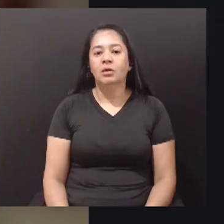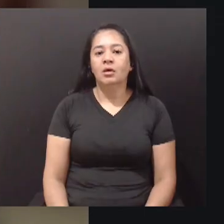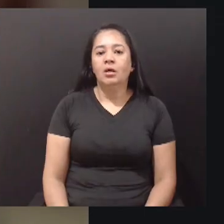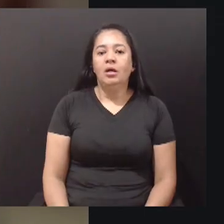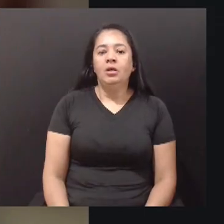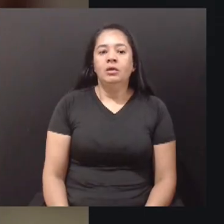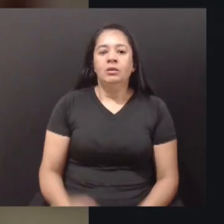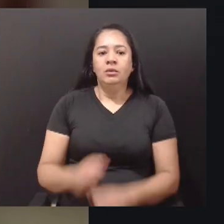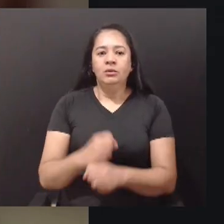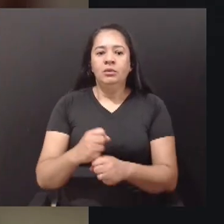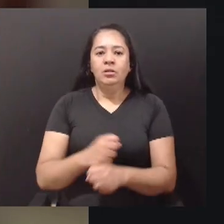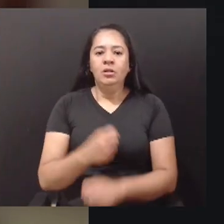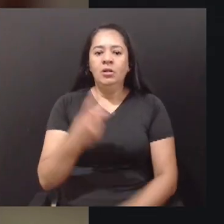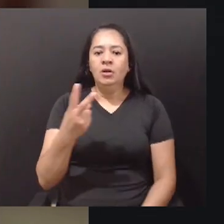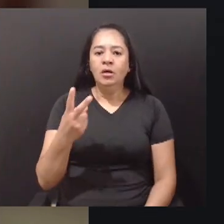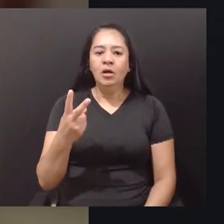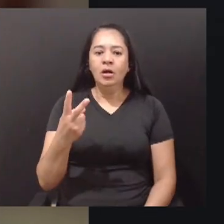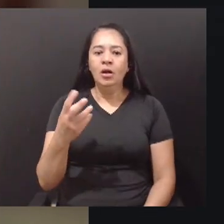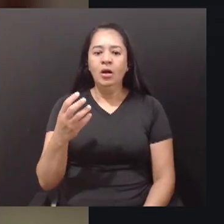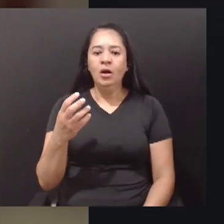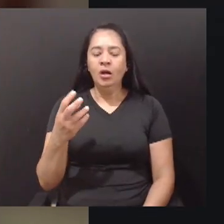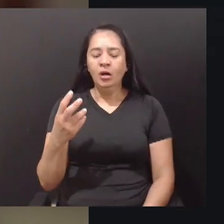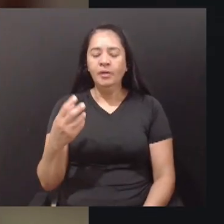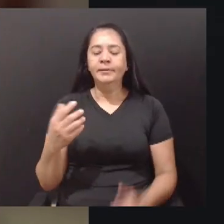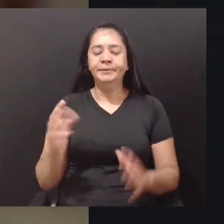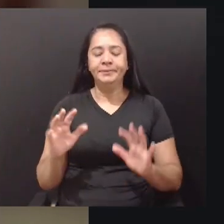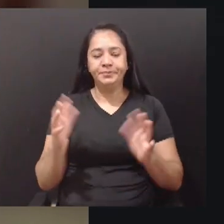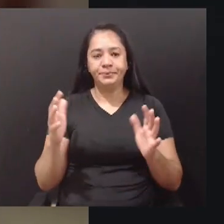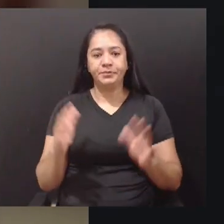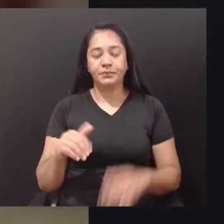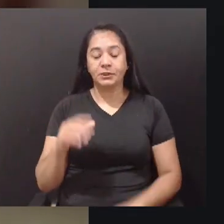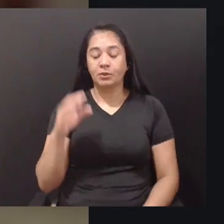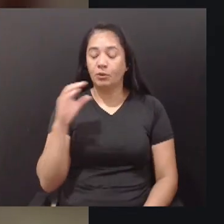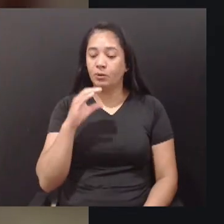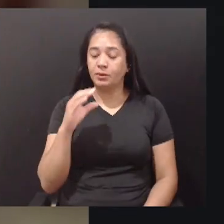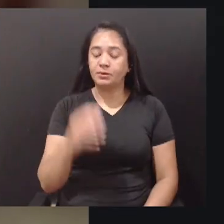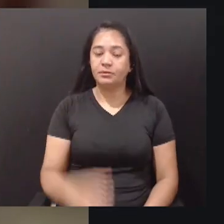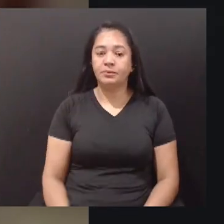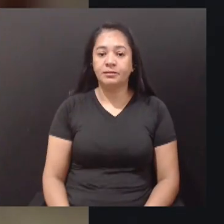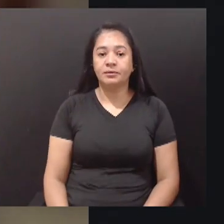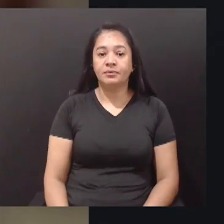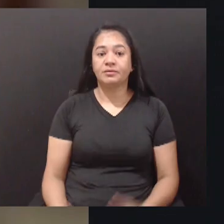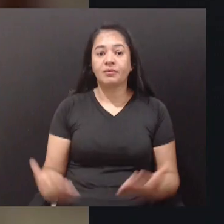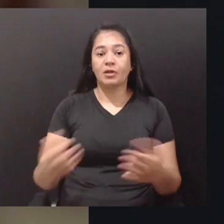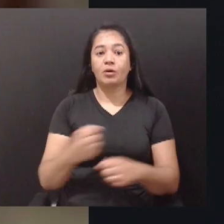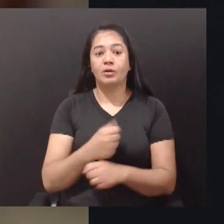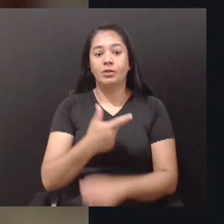anos, 2023, 2024, foram os mais quentes da história. 2025 se